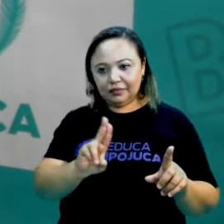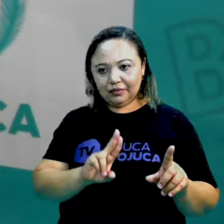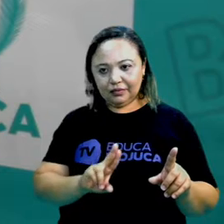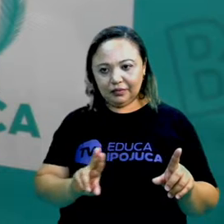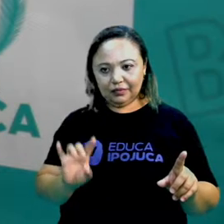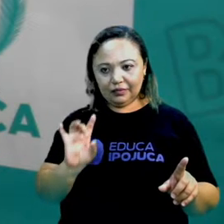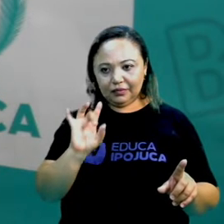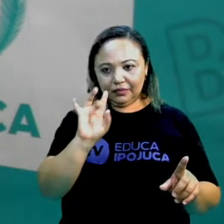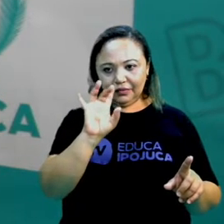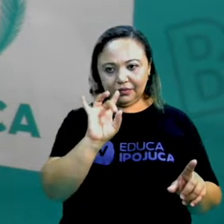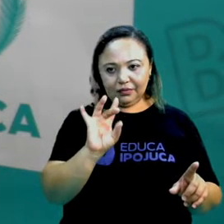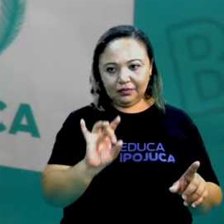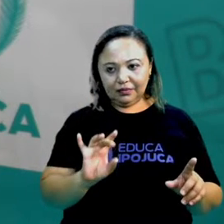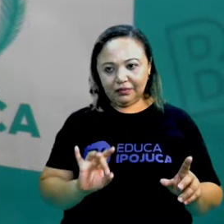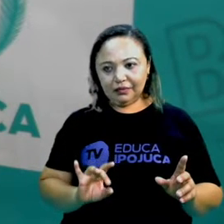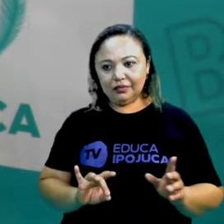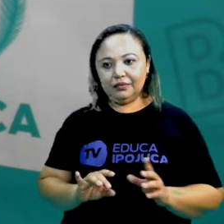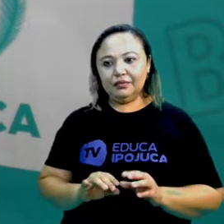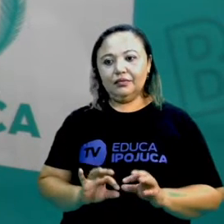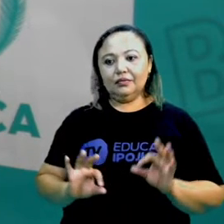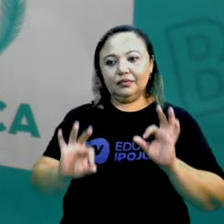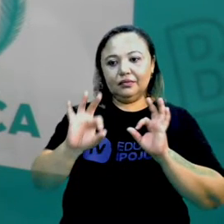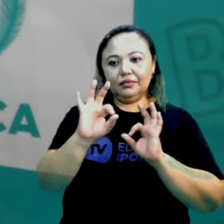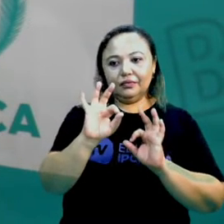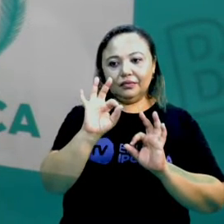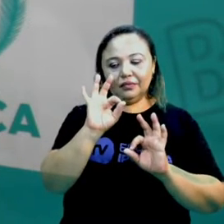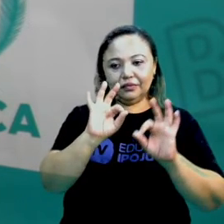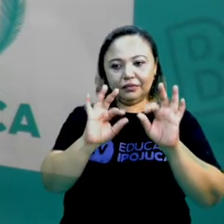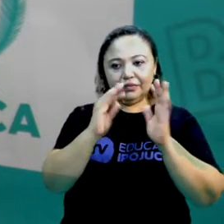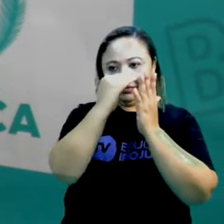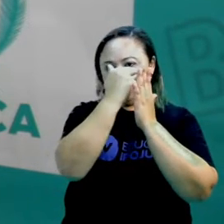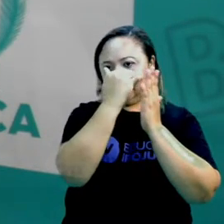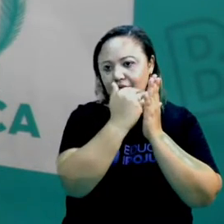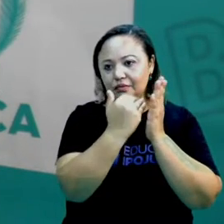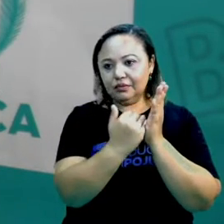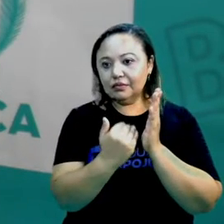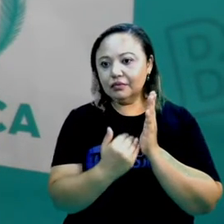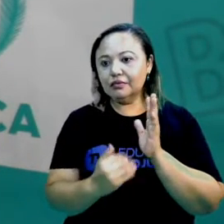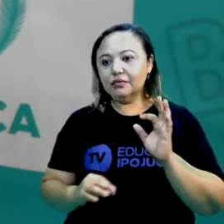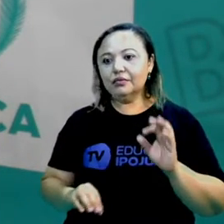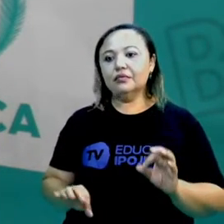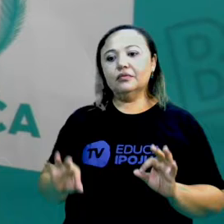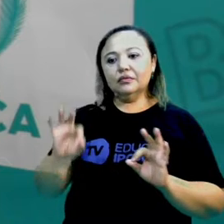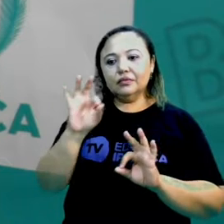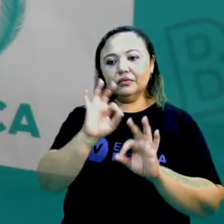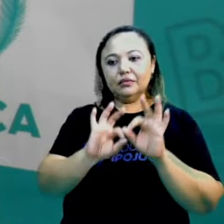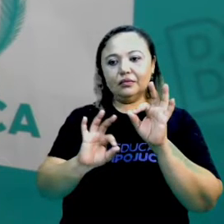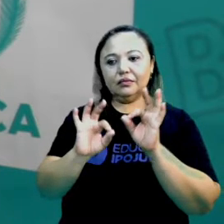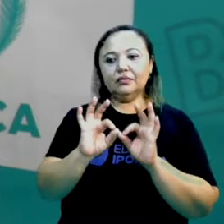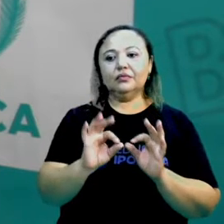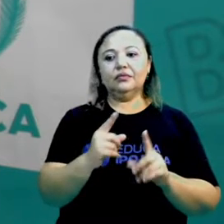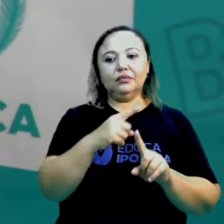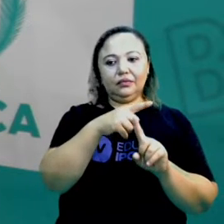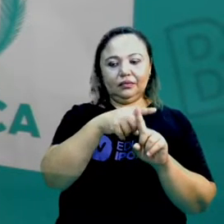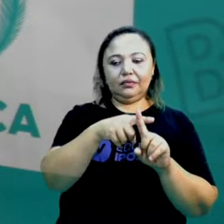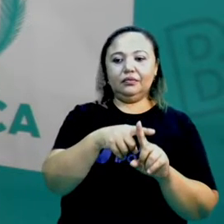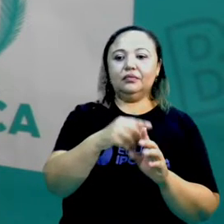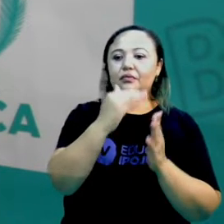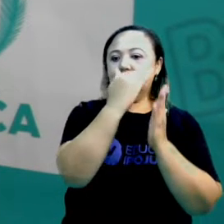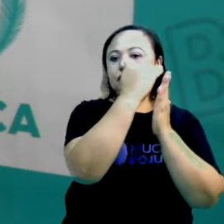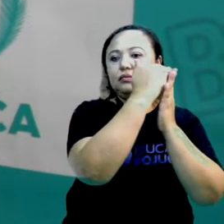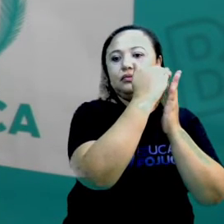a cada estrutura que forma a adição. Ou seja, as parcelas